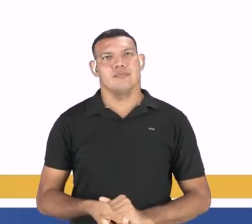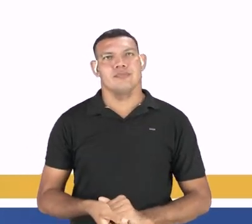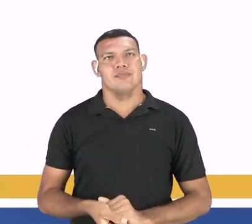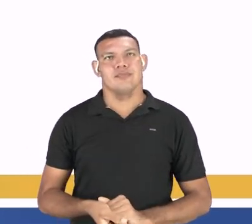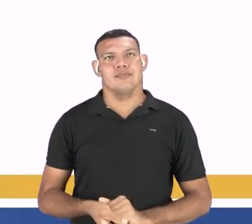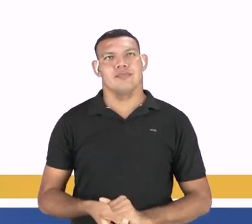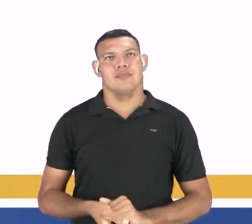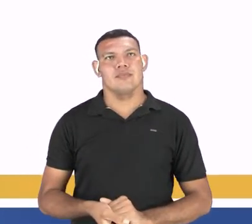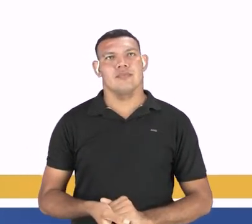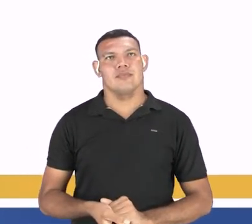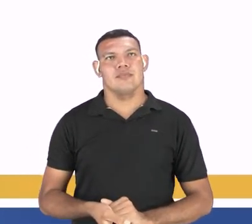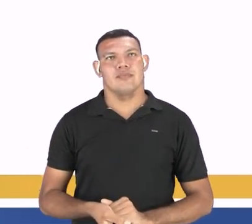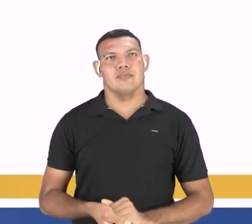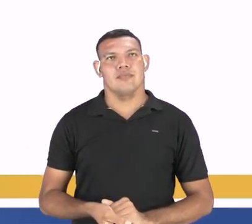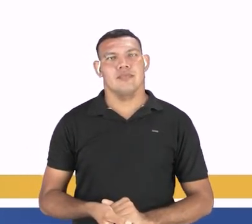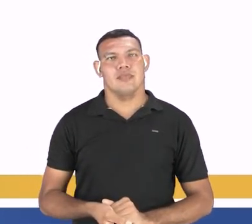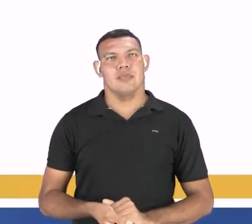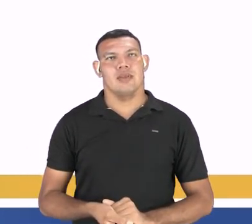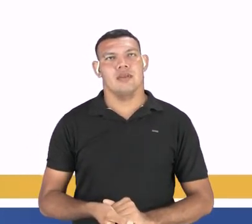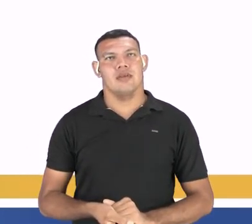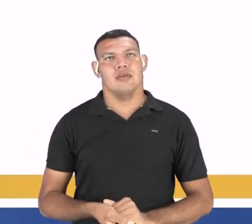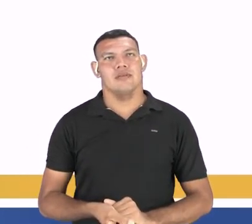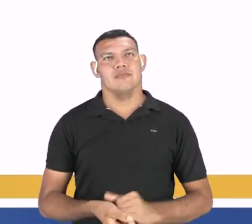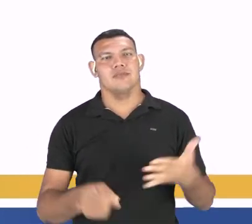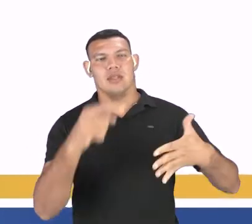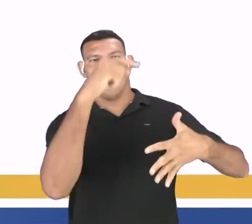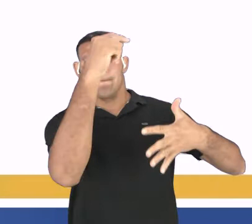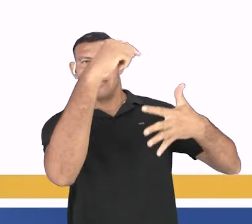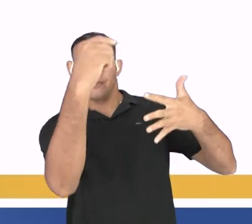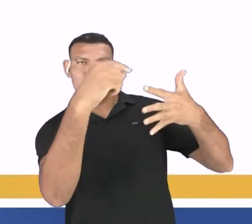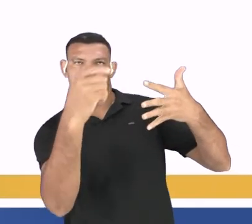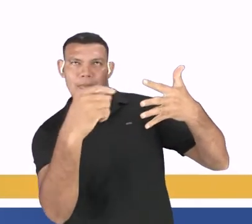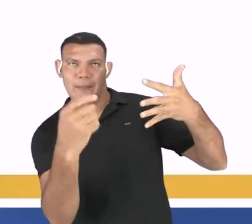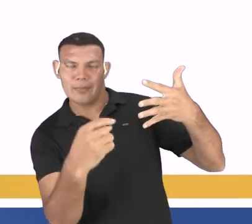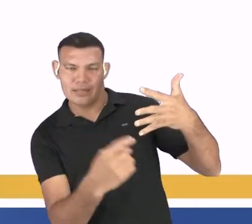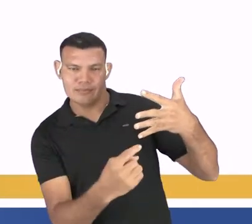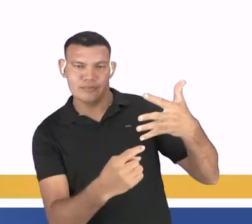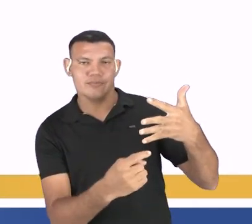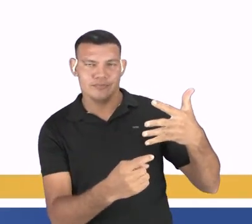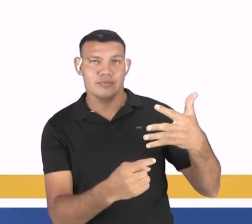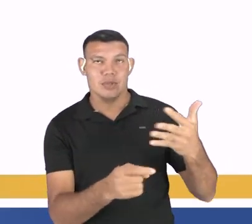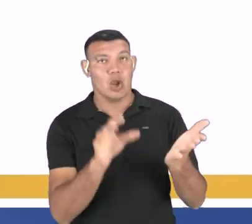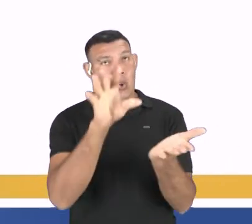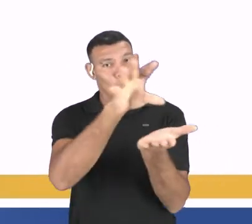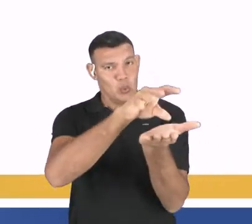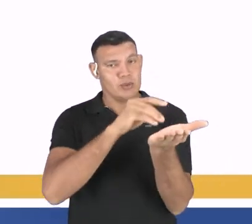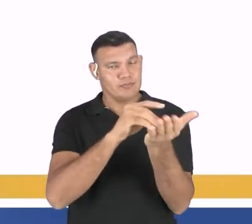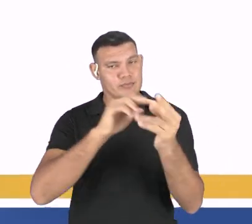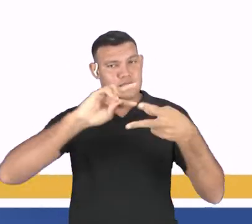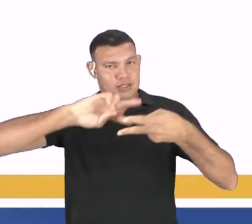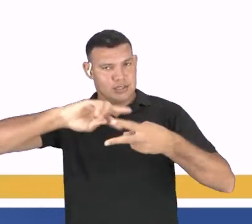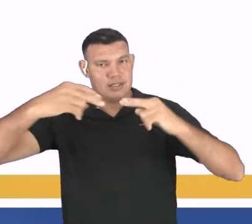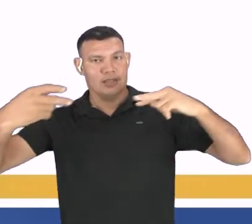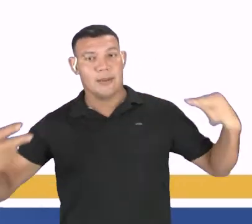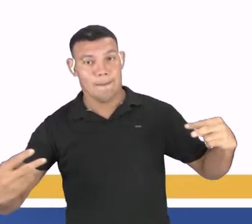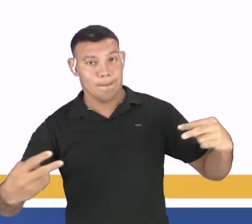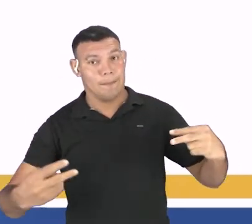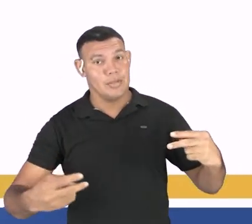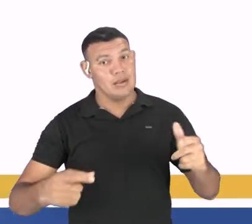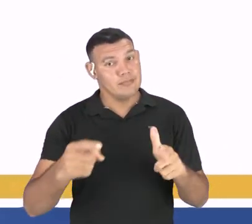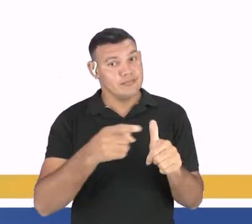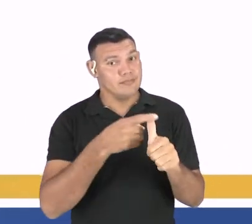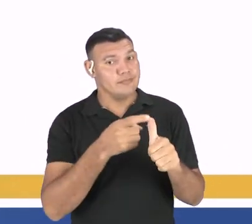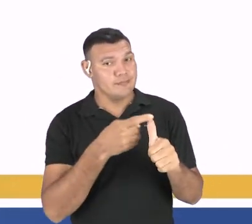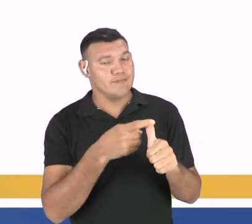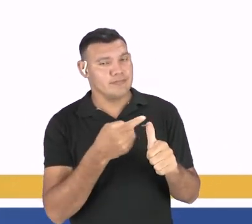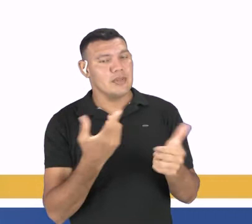né Aí eu trago aqui para vocês como é que acontece essa clonagem não tem não né as etapas primeiro